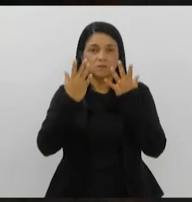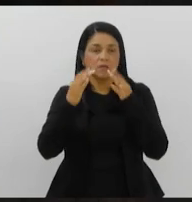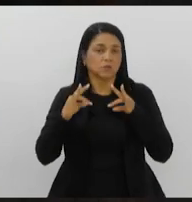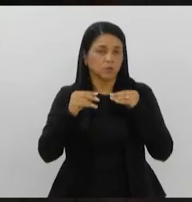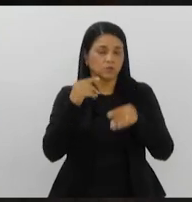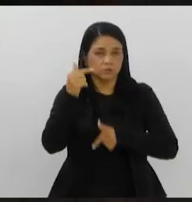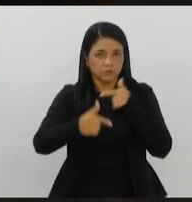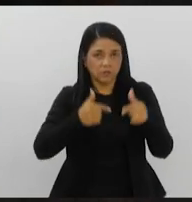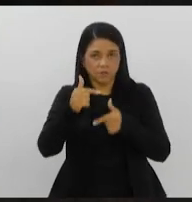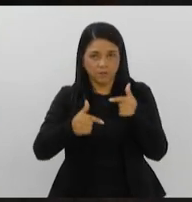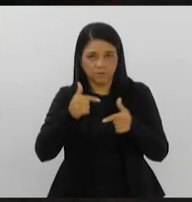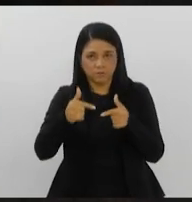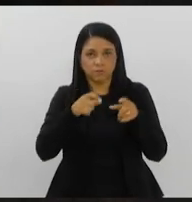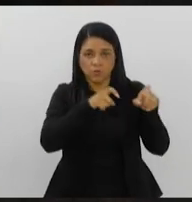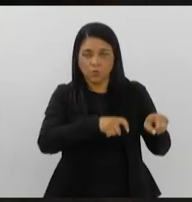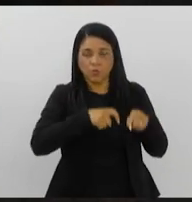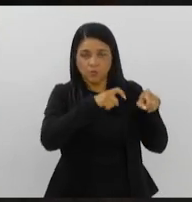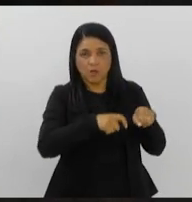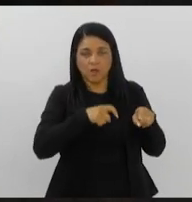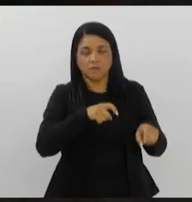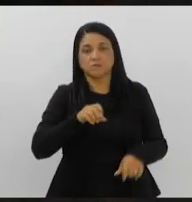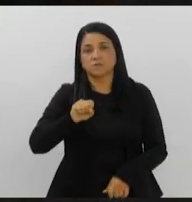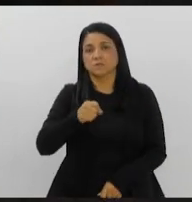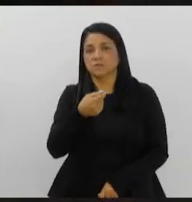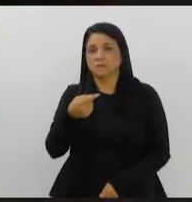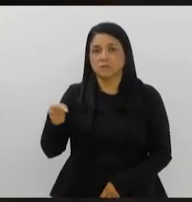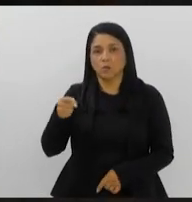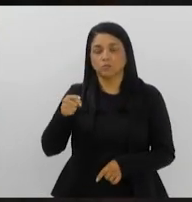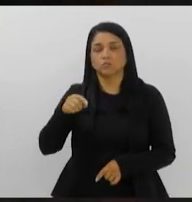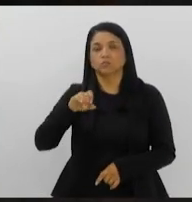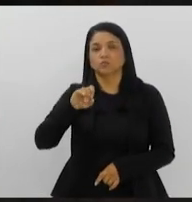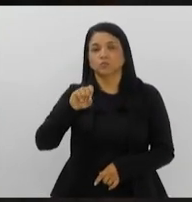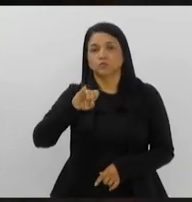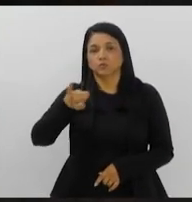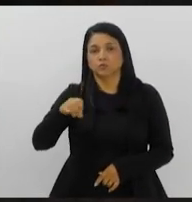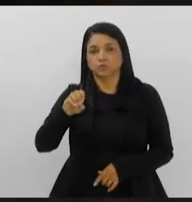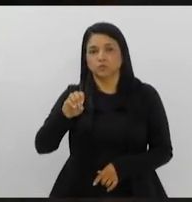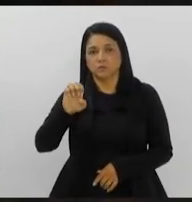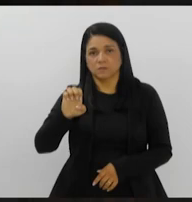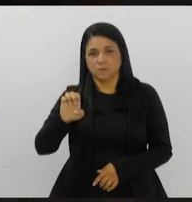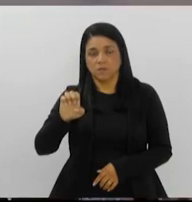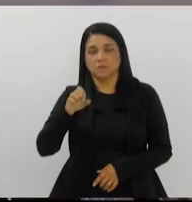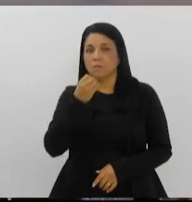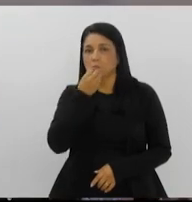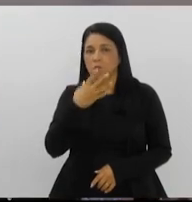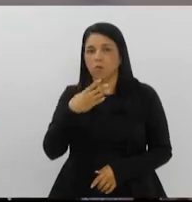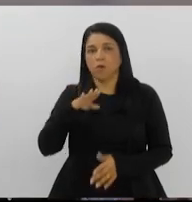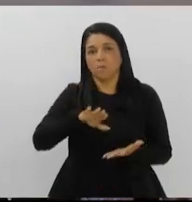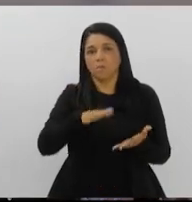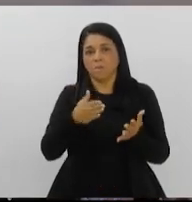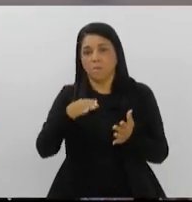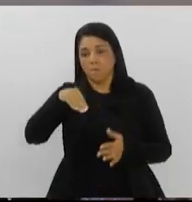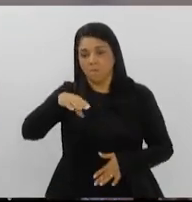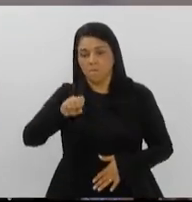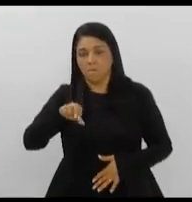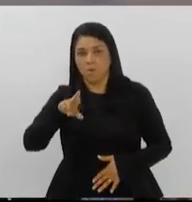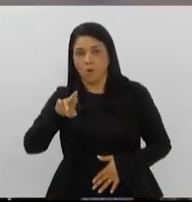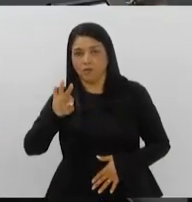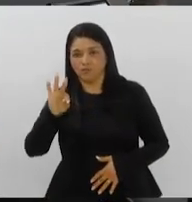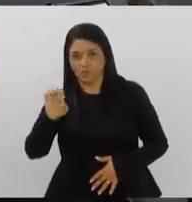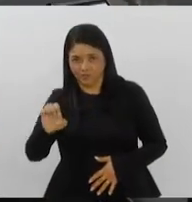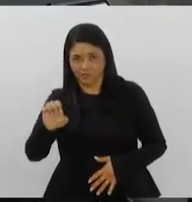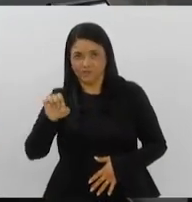de São José da Boa Morte, que aqui se encontram nas galerias. Sejam todos muito bem-vindos a esta